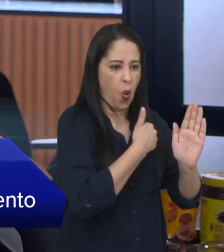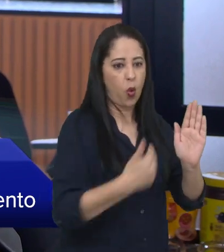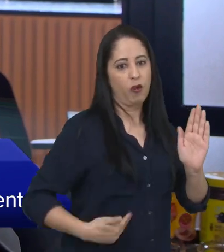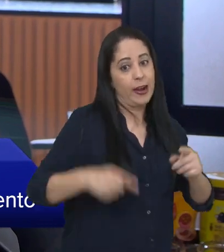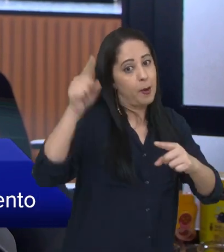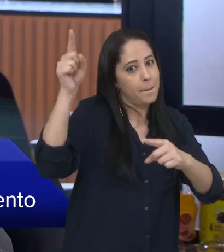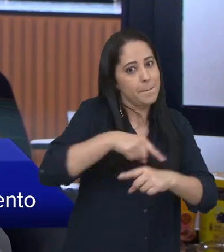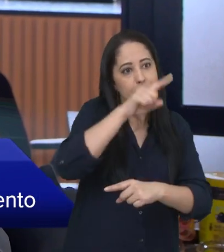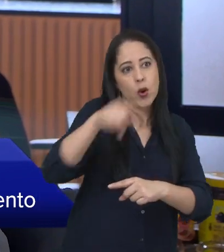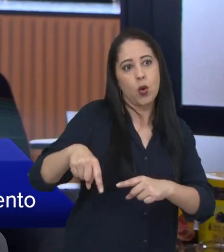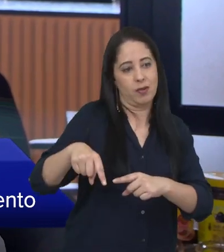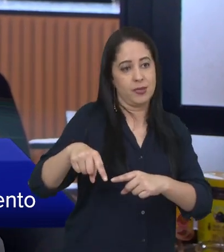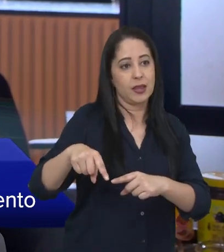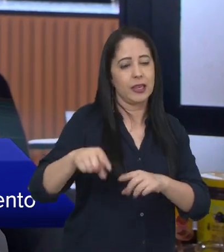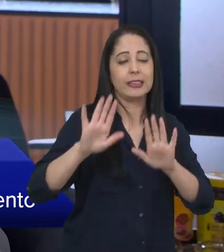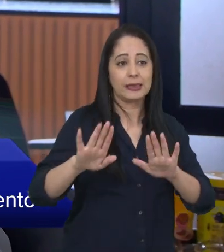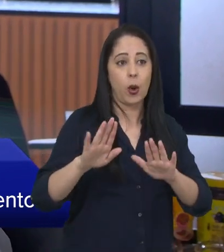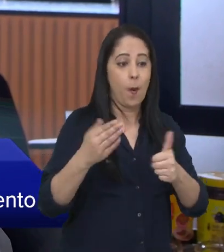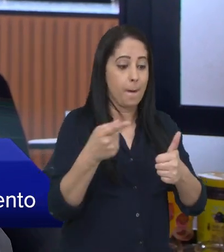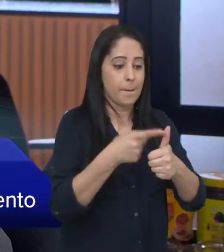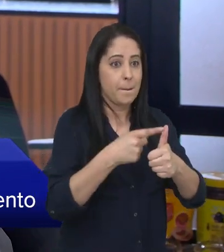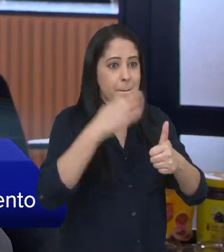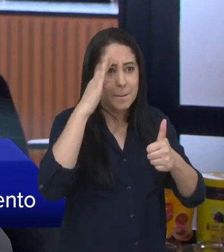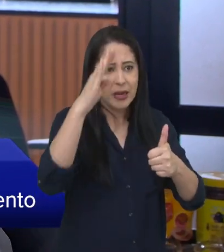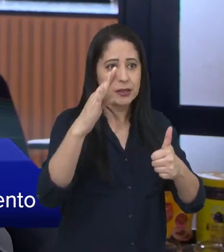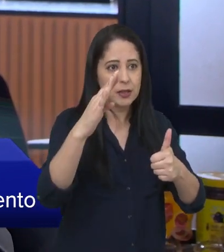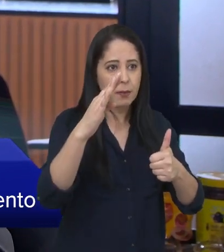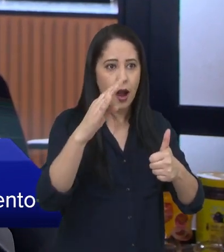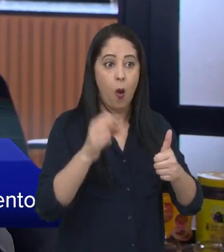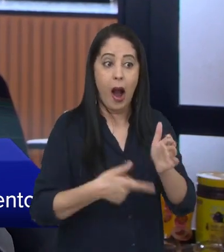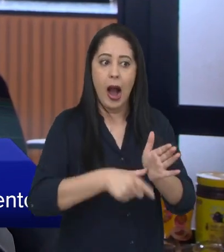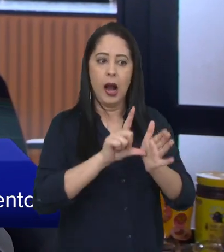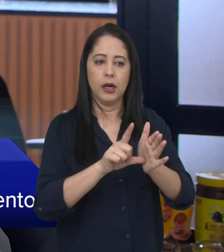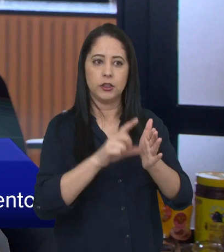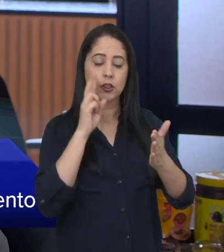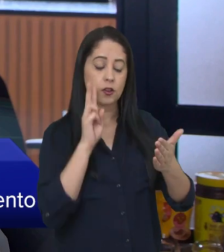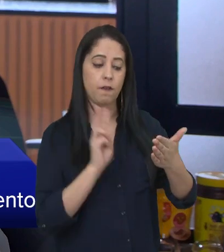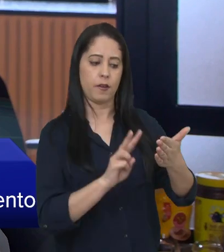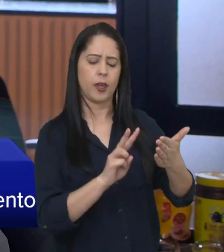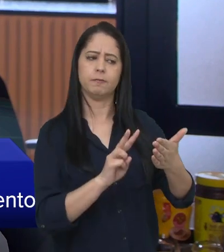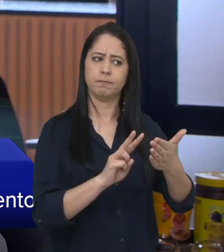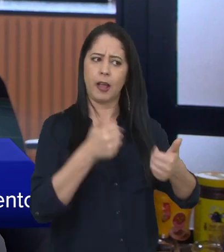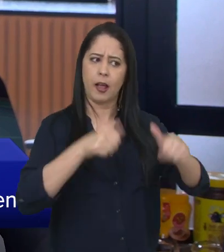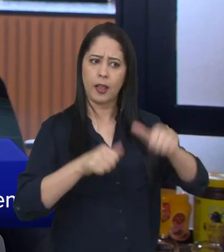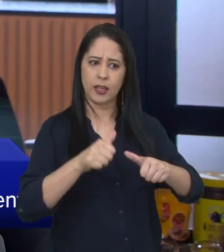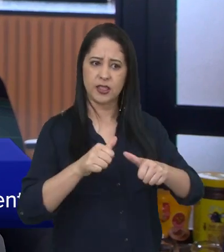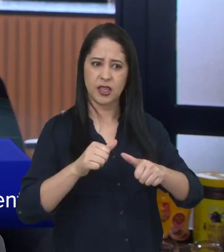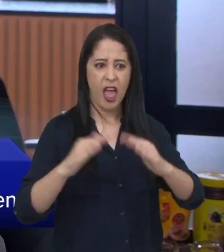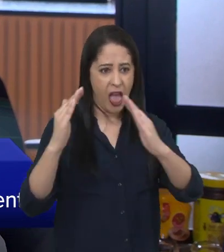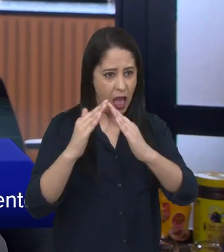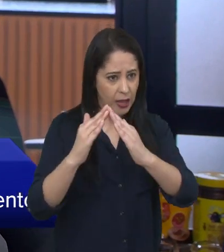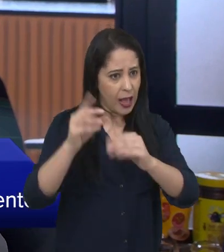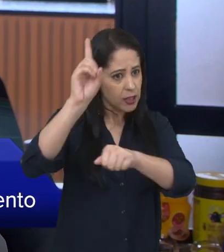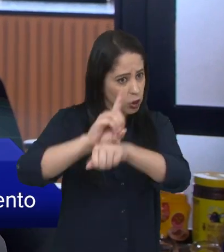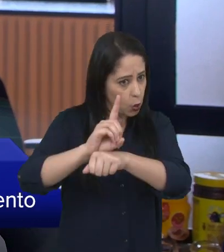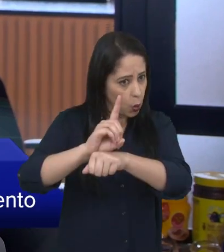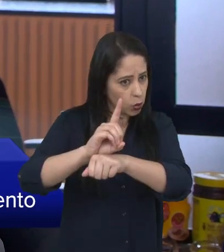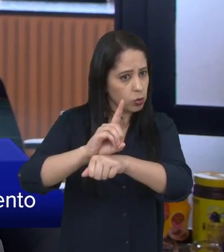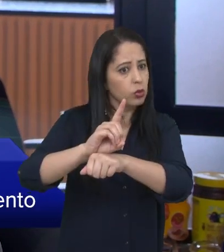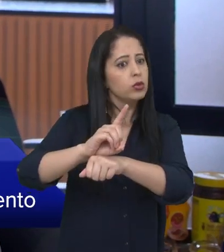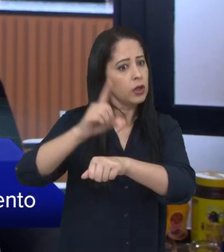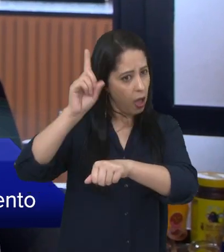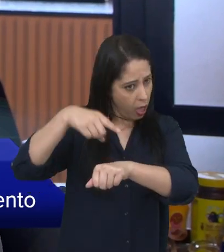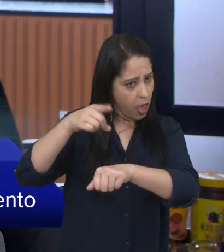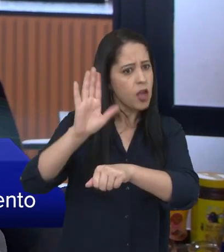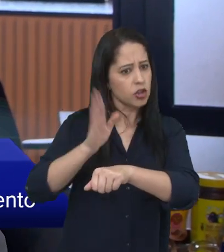não libera o fundo de garantia da pessoa então uma das principais regras é olha o seu Imposto de Renda se lá tiver algum imóvel Residencial ou